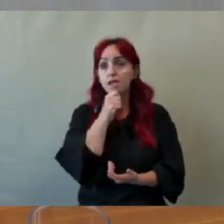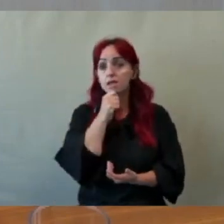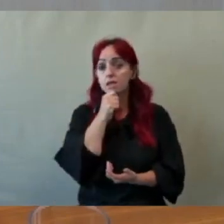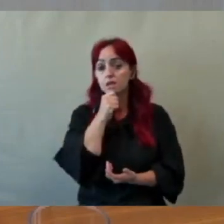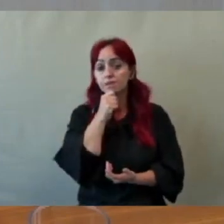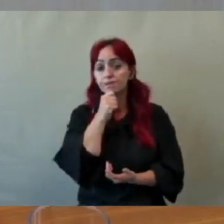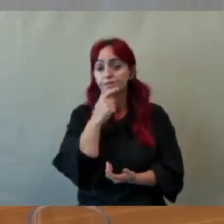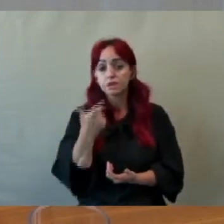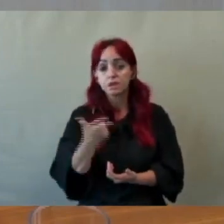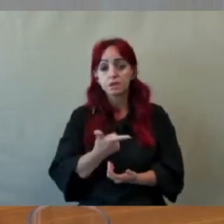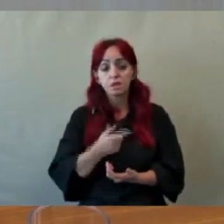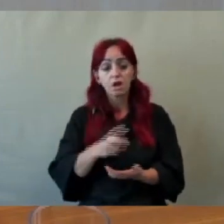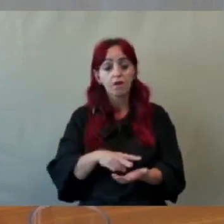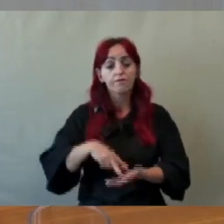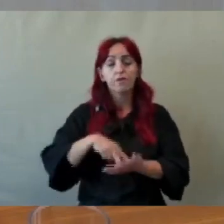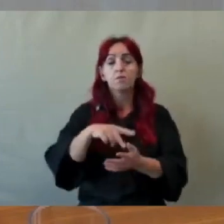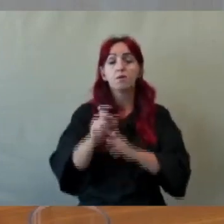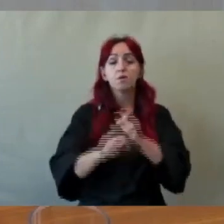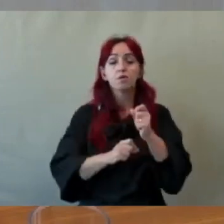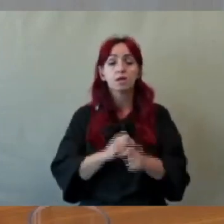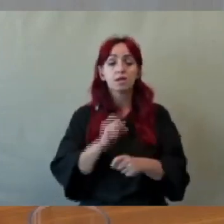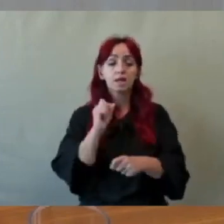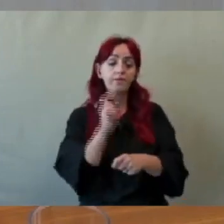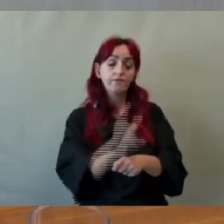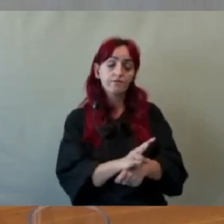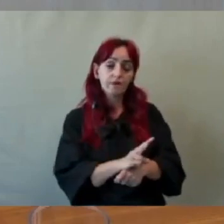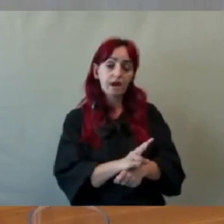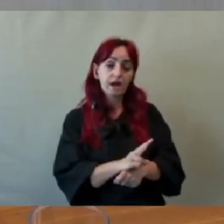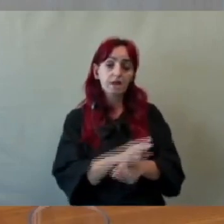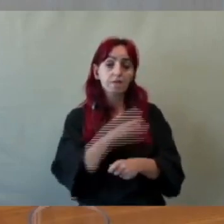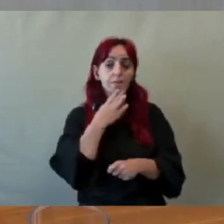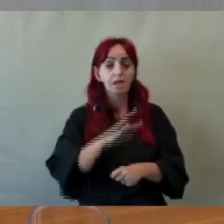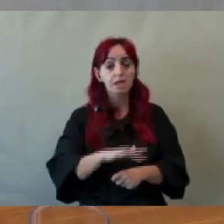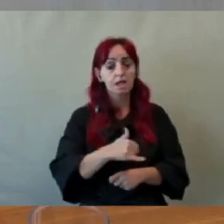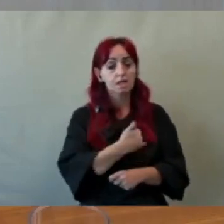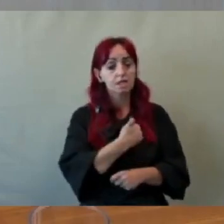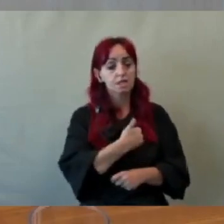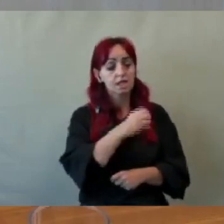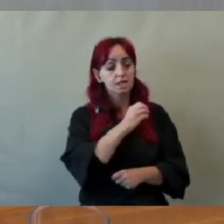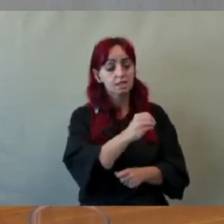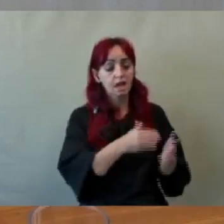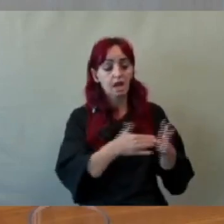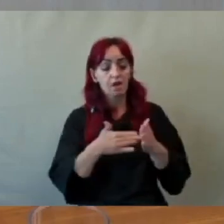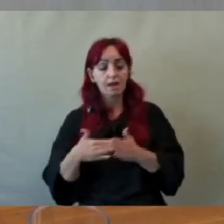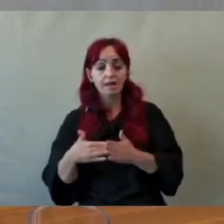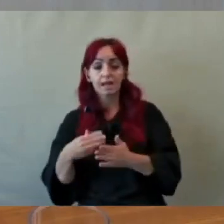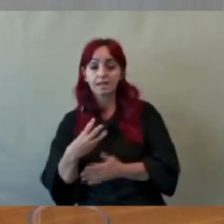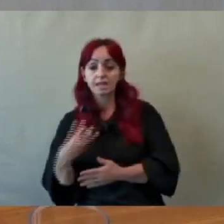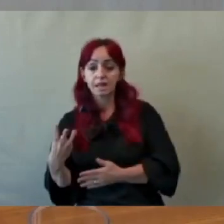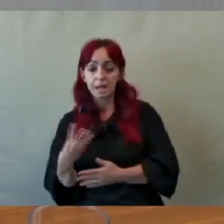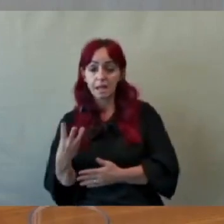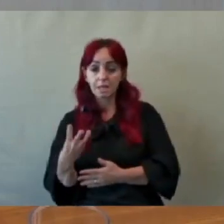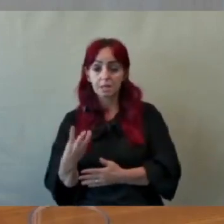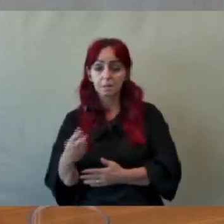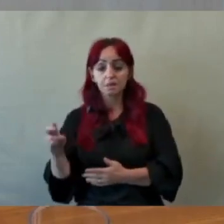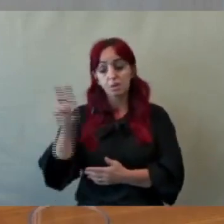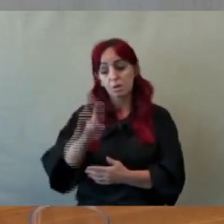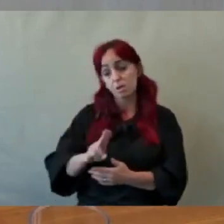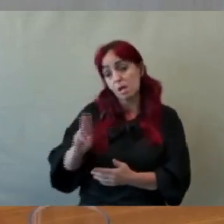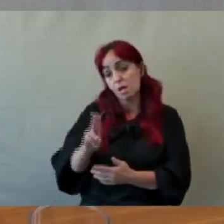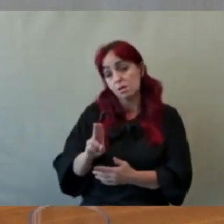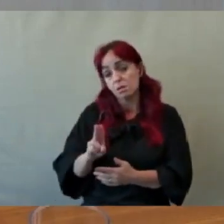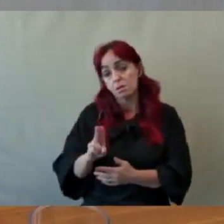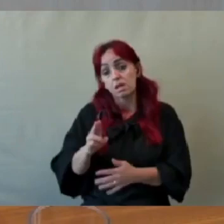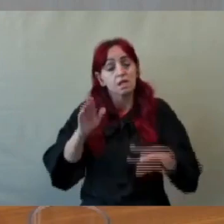as vagas para as crianças de 0 a 3 anos também têm que ser universalizadas a partir do desejo da família.